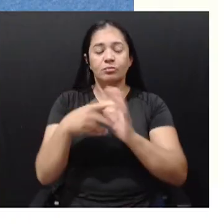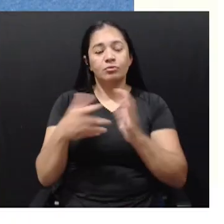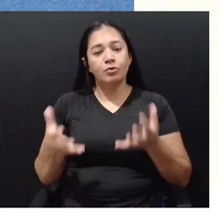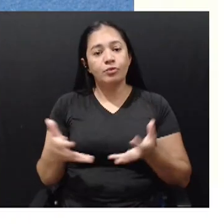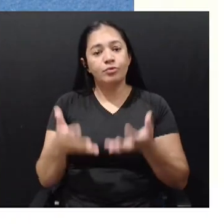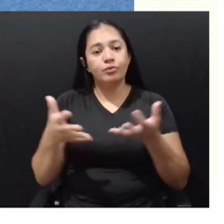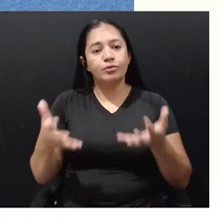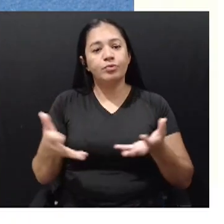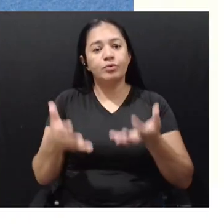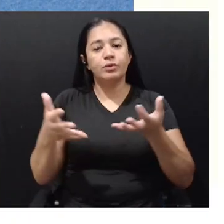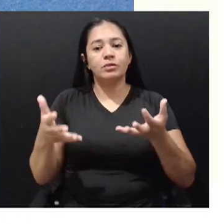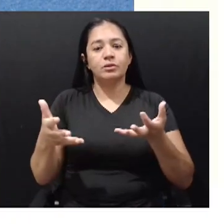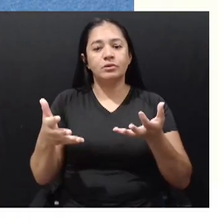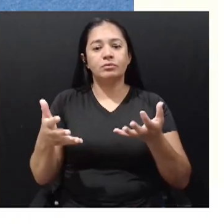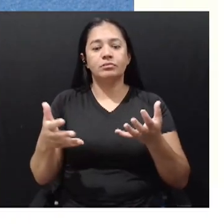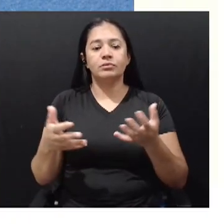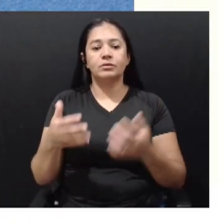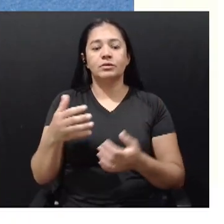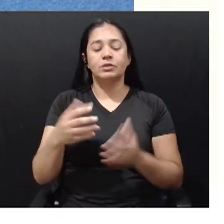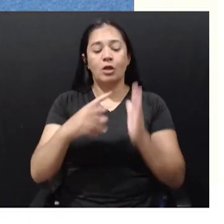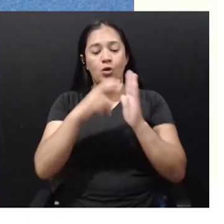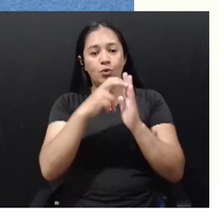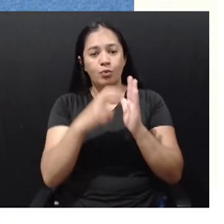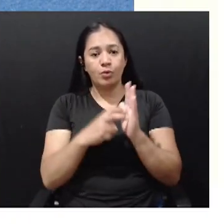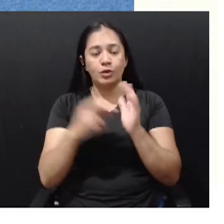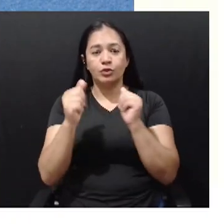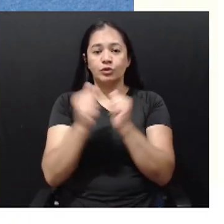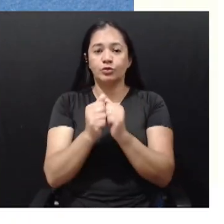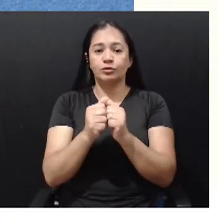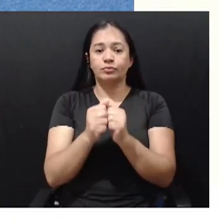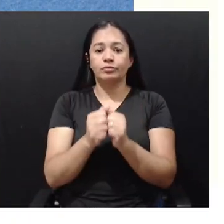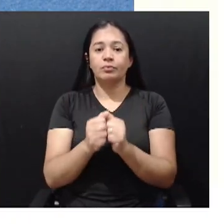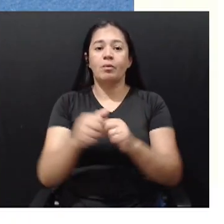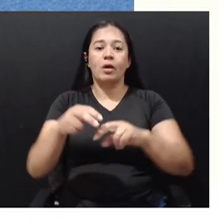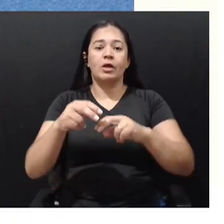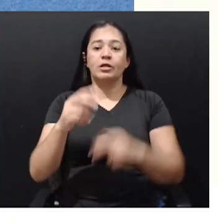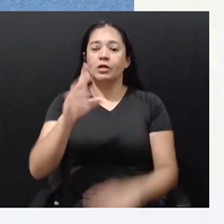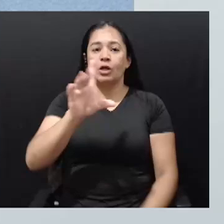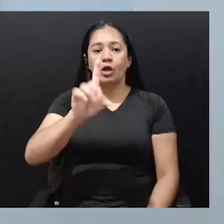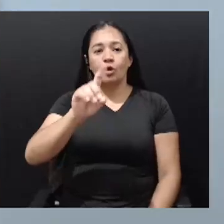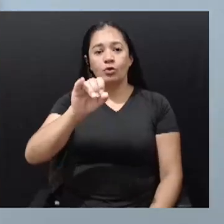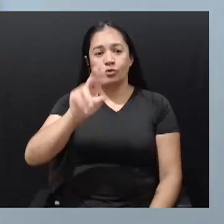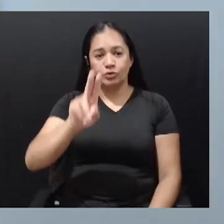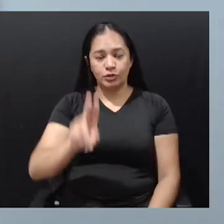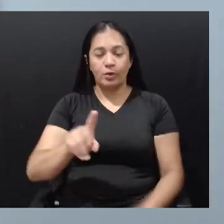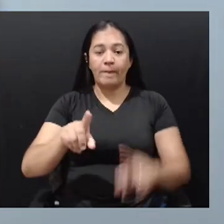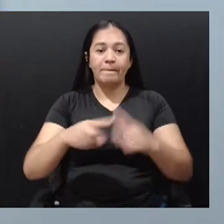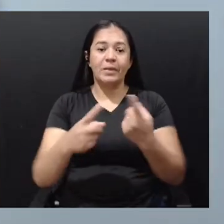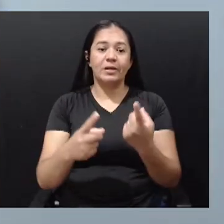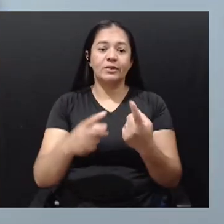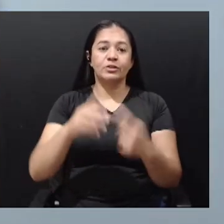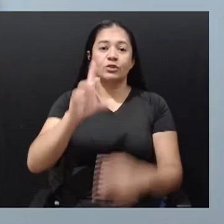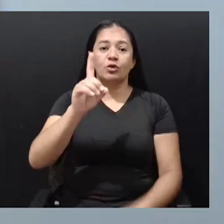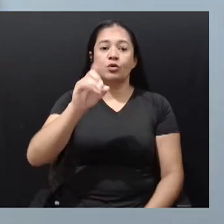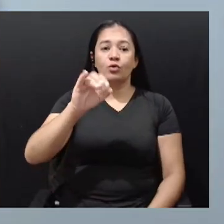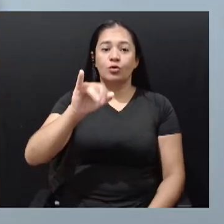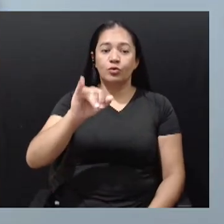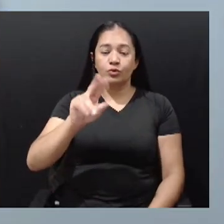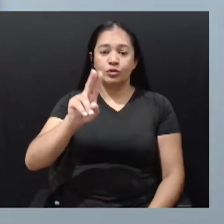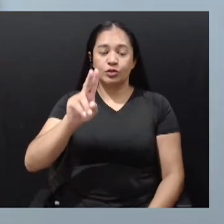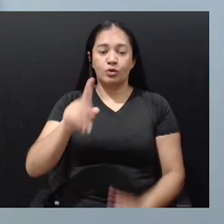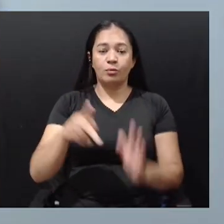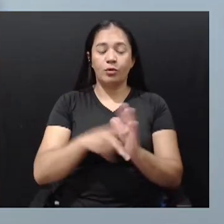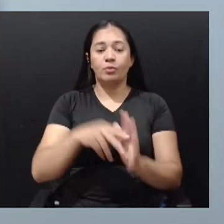essa anticoncepção através do DIU de cobre. O DIU de progesterona, como você bem disse, ele tem uma substância, um progestágeno, que imita